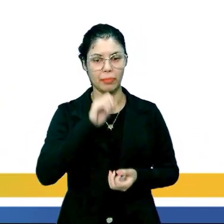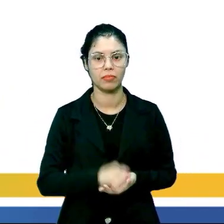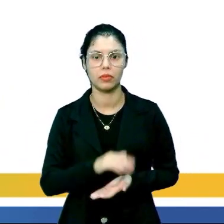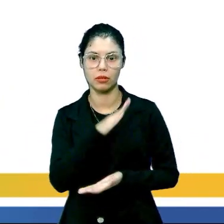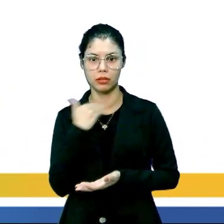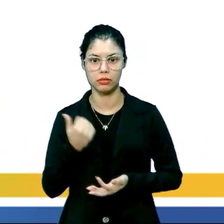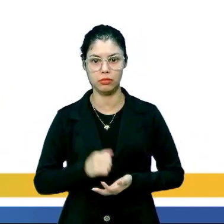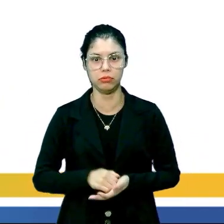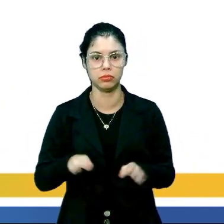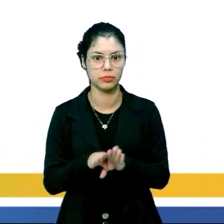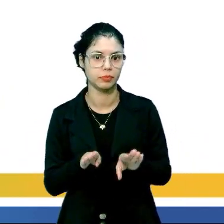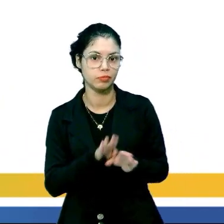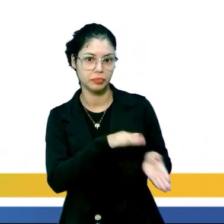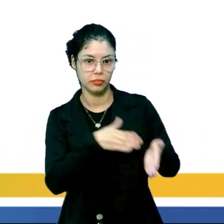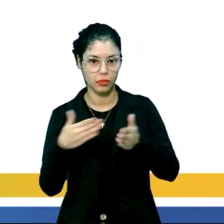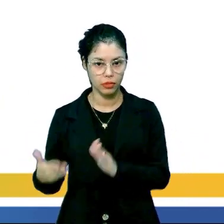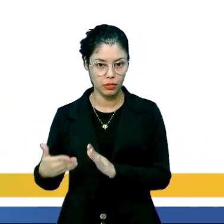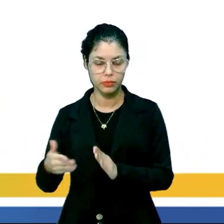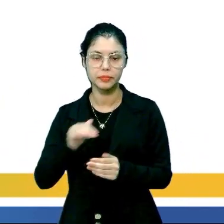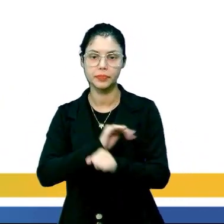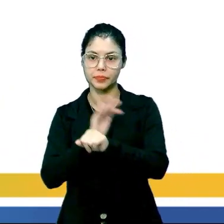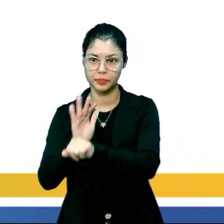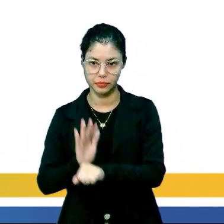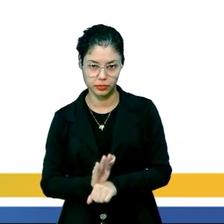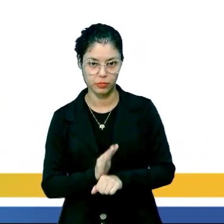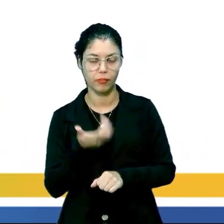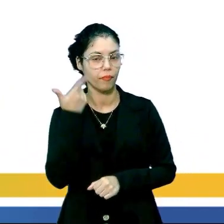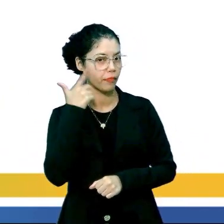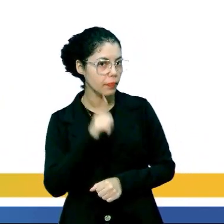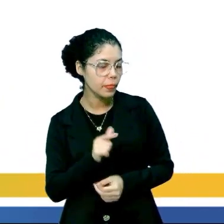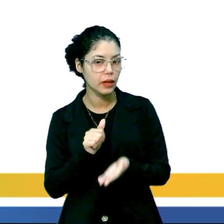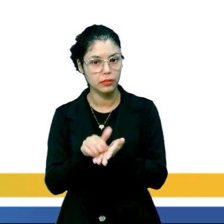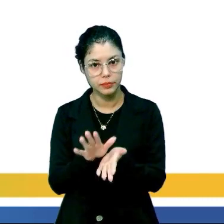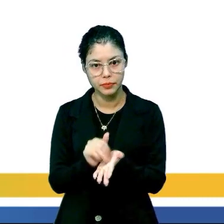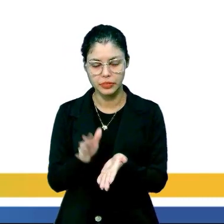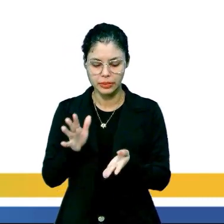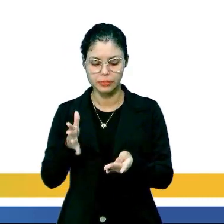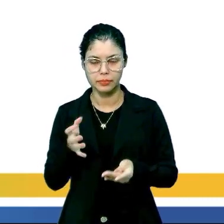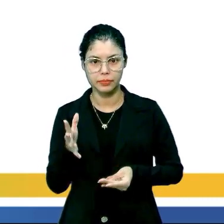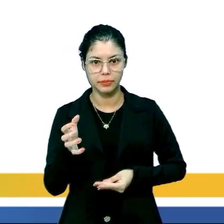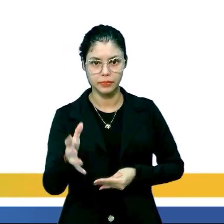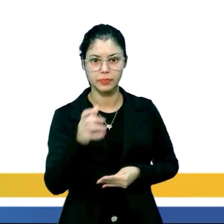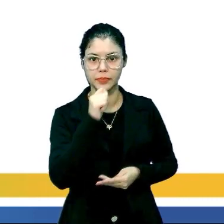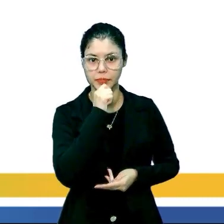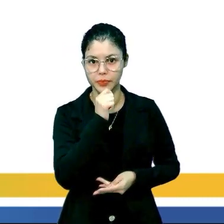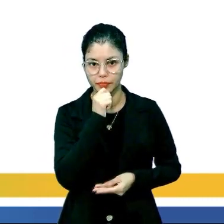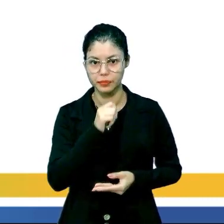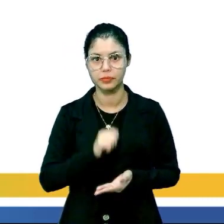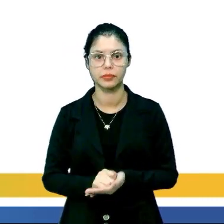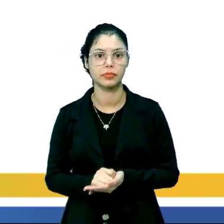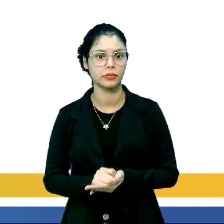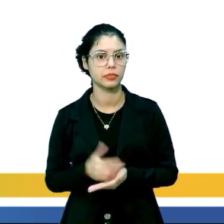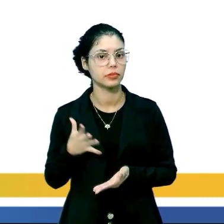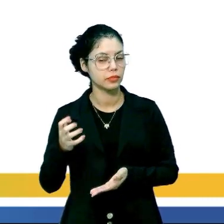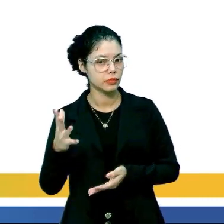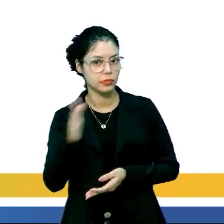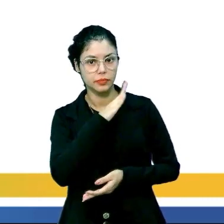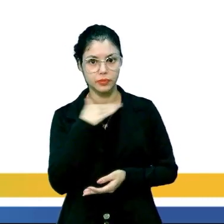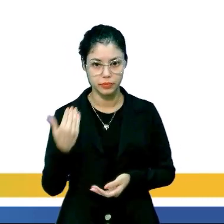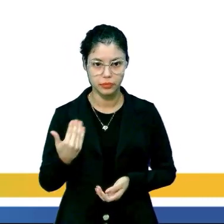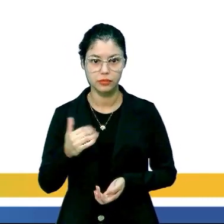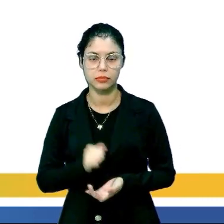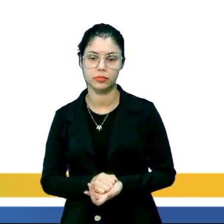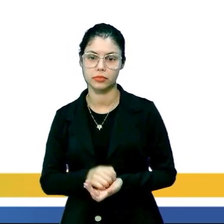ele morre. Então a partir do momento que ele ajuda, consegue eliminar essas bactérias, né? Tem as bactérias mortas,